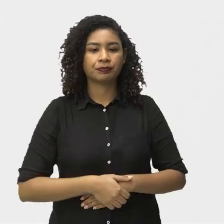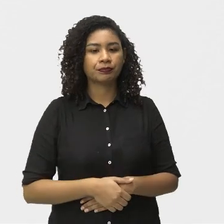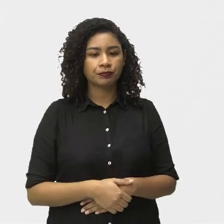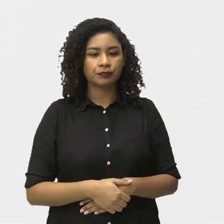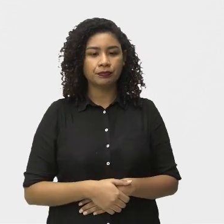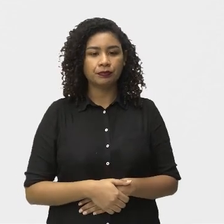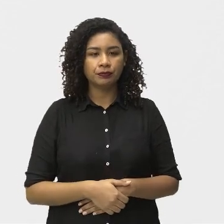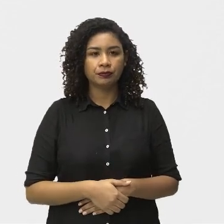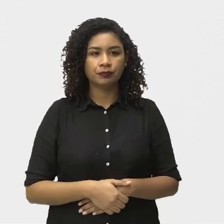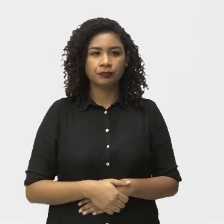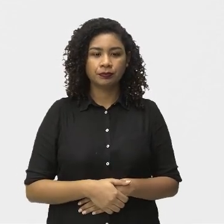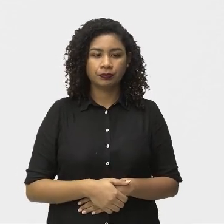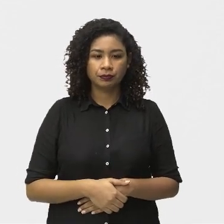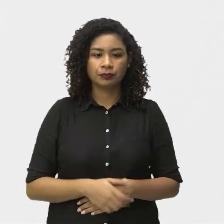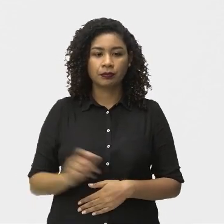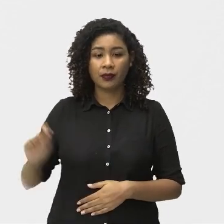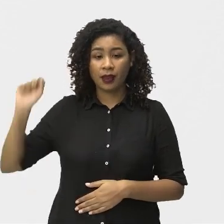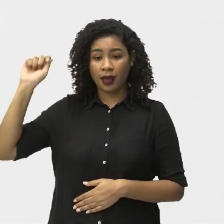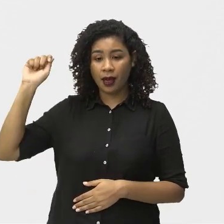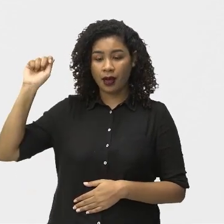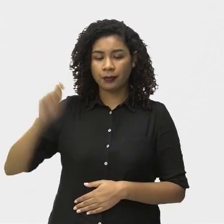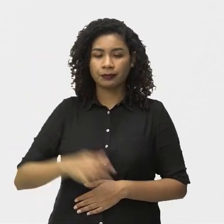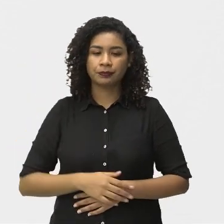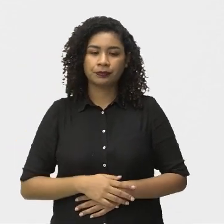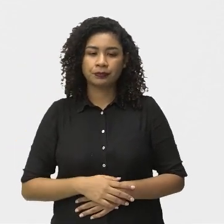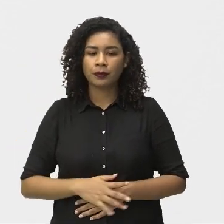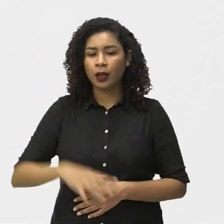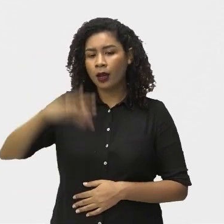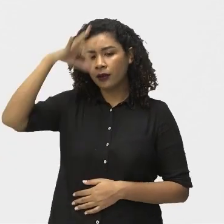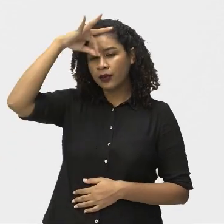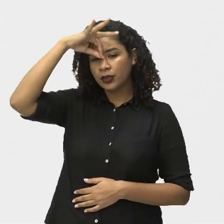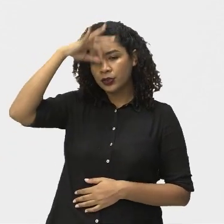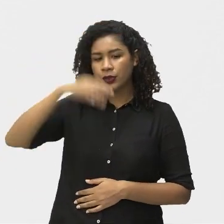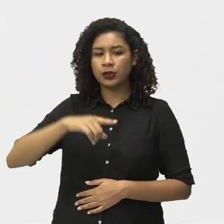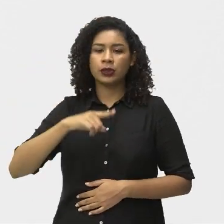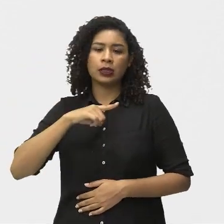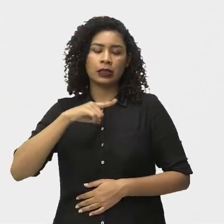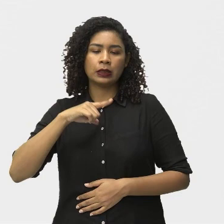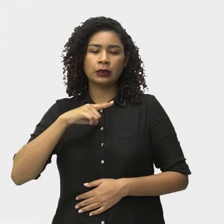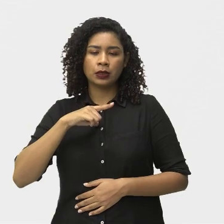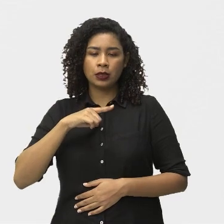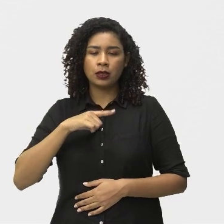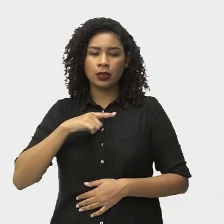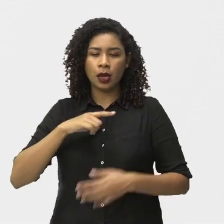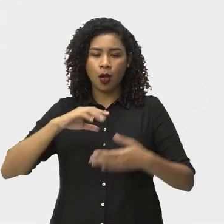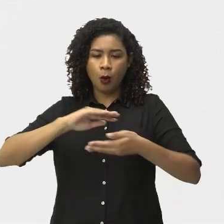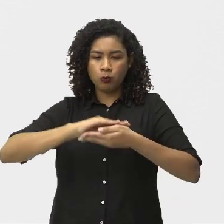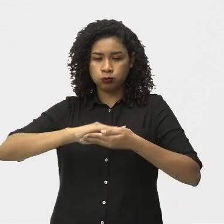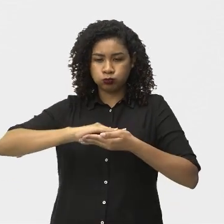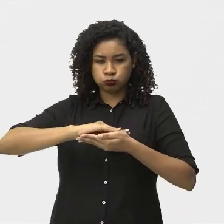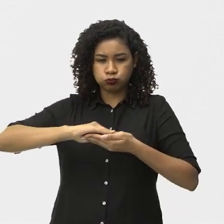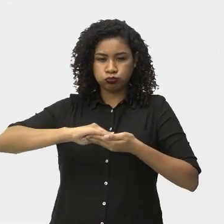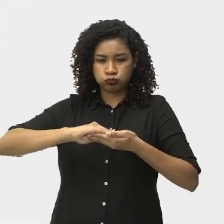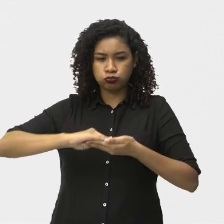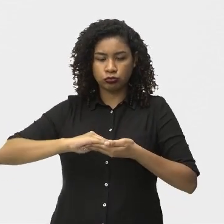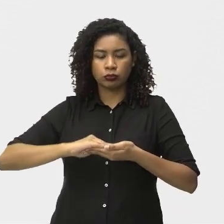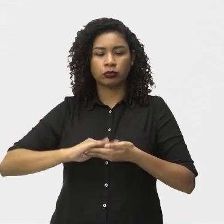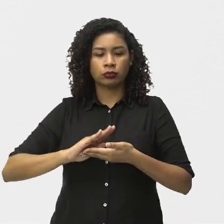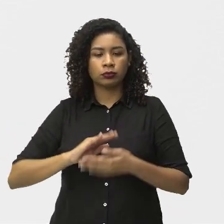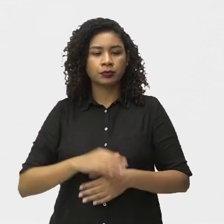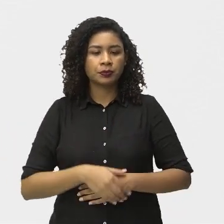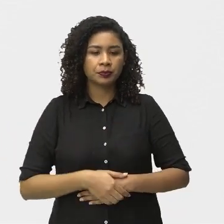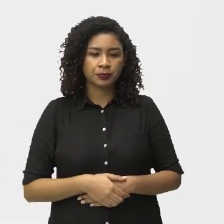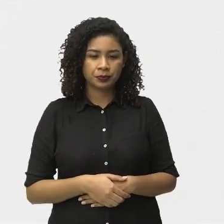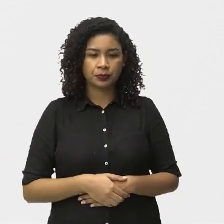vai ter que marcar aí pra gente. Letra A. A vagina é um canal musculoso que se estende até a base do útero. Tá certo, né? A vagina